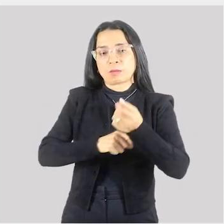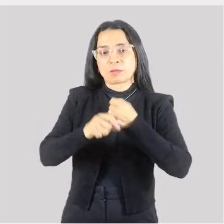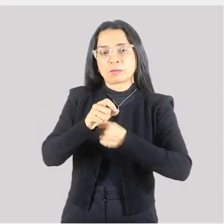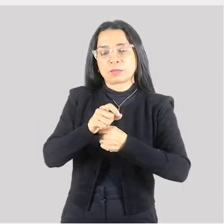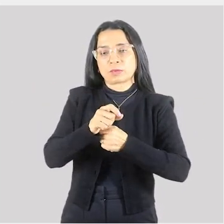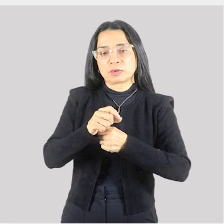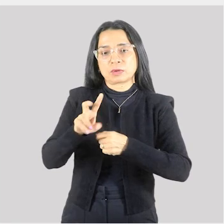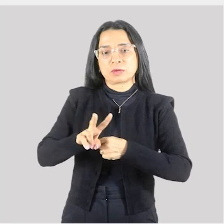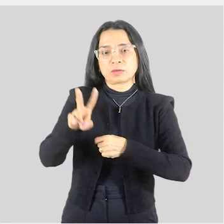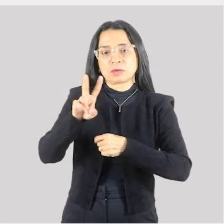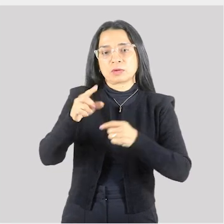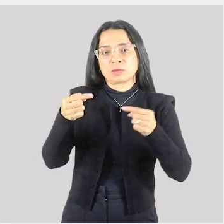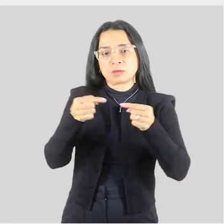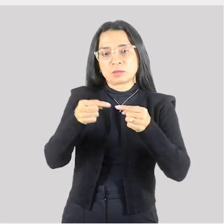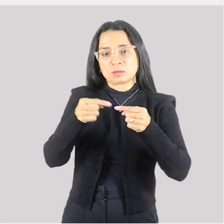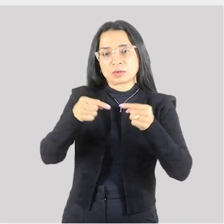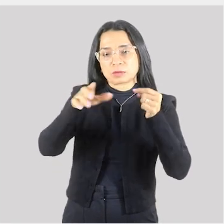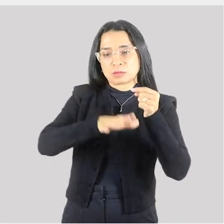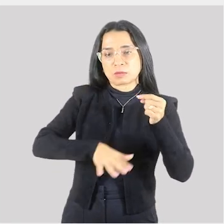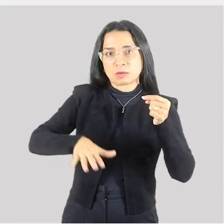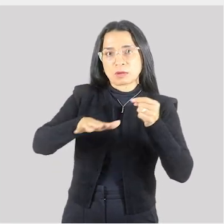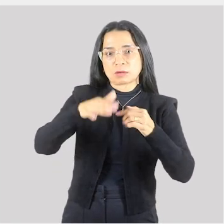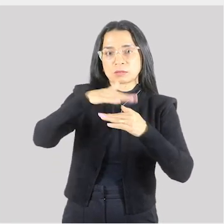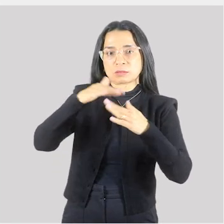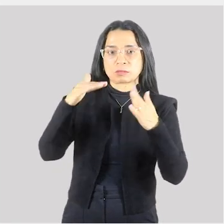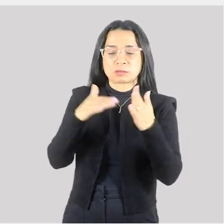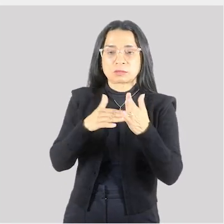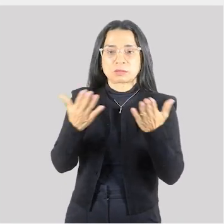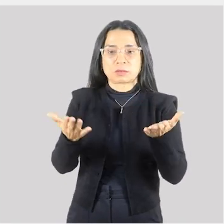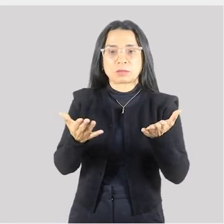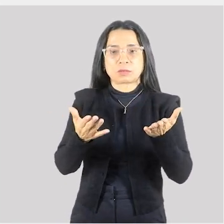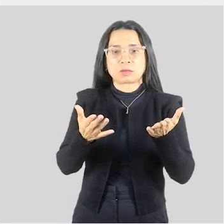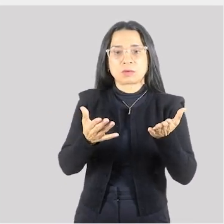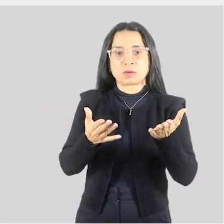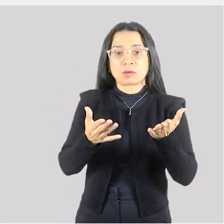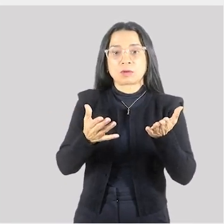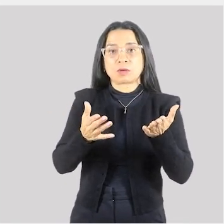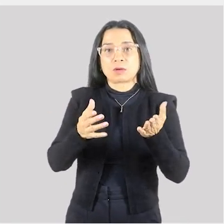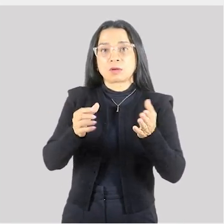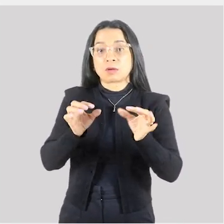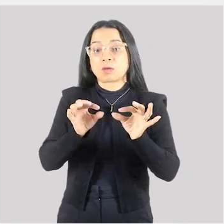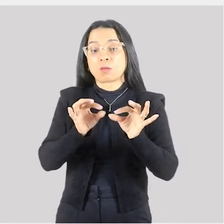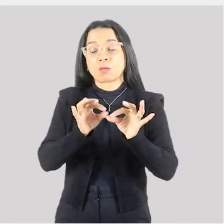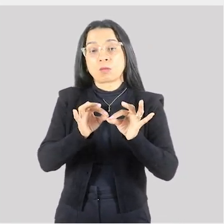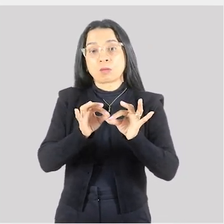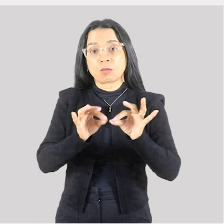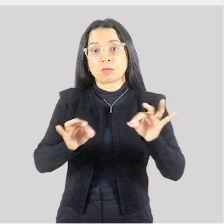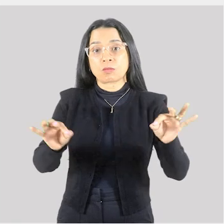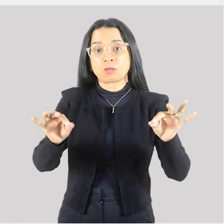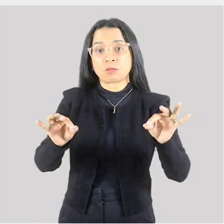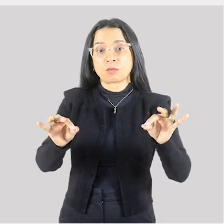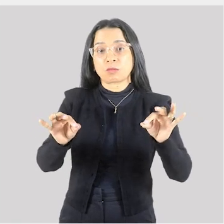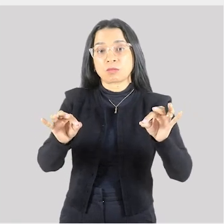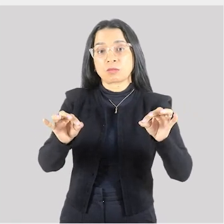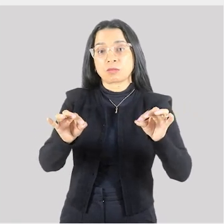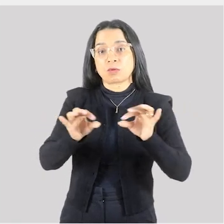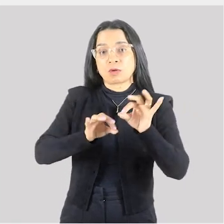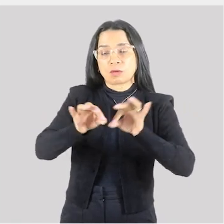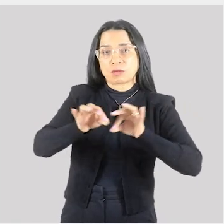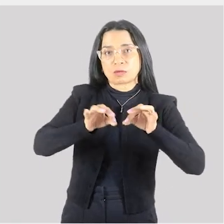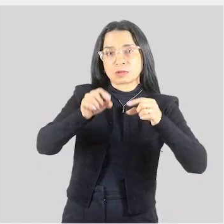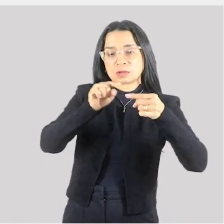com a área total dessas placas. O formato da placa é um círculo de diâmetro